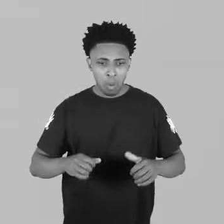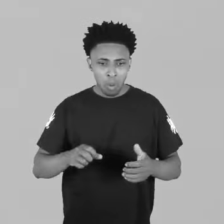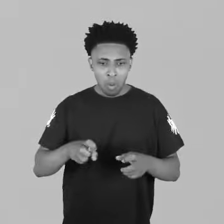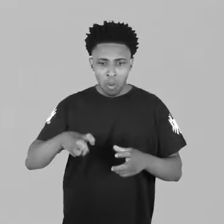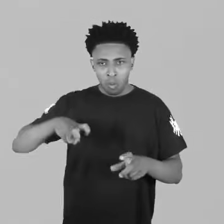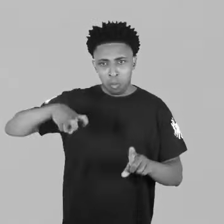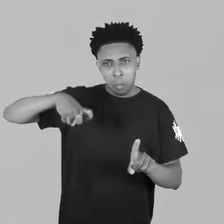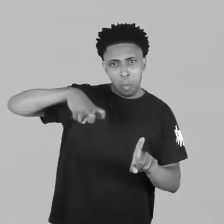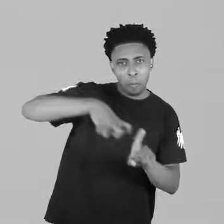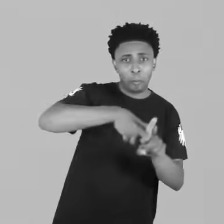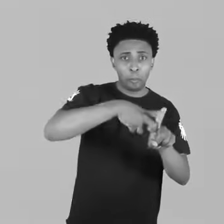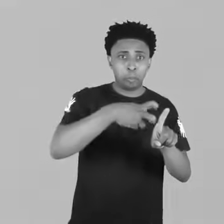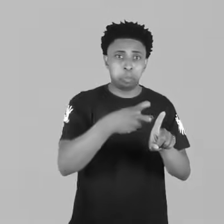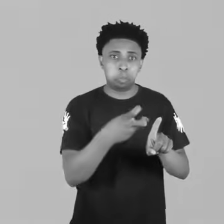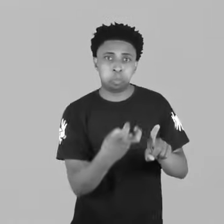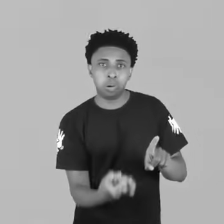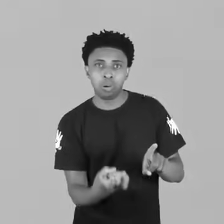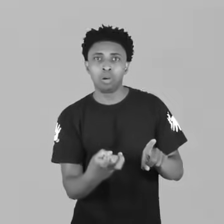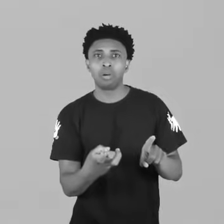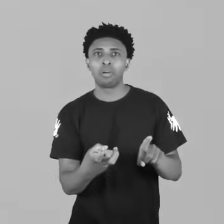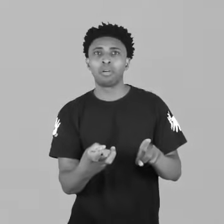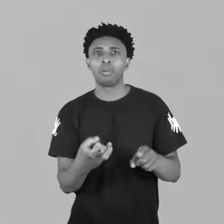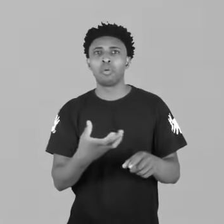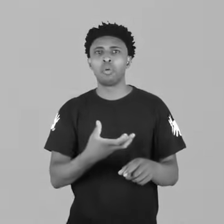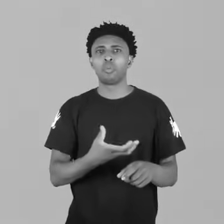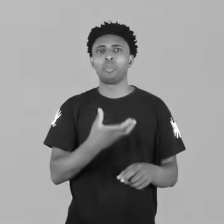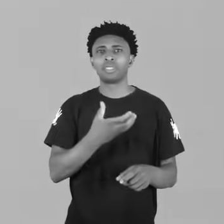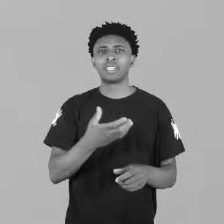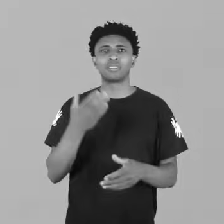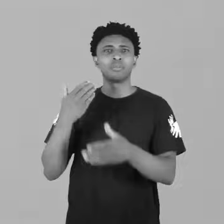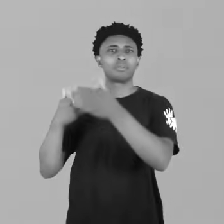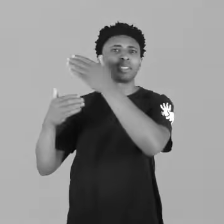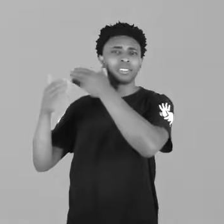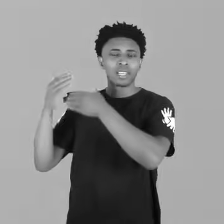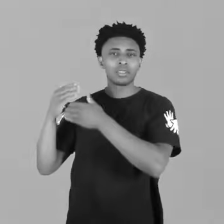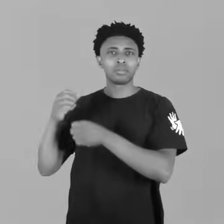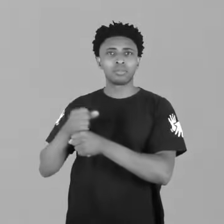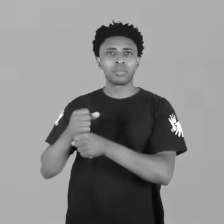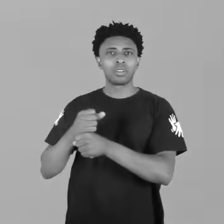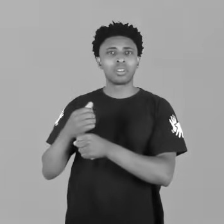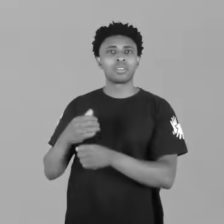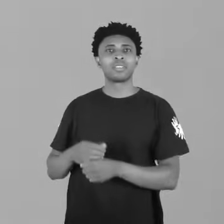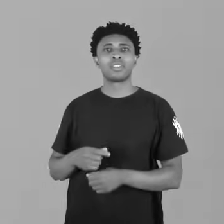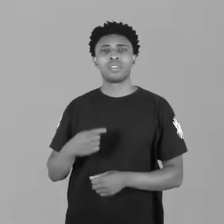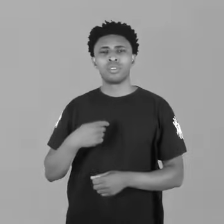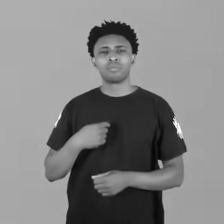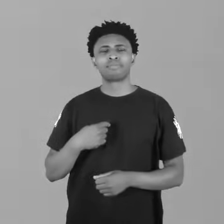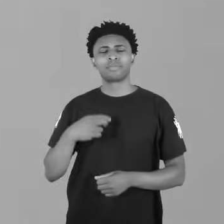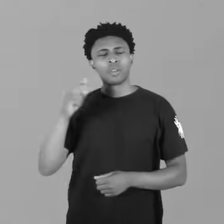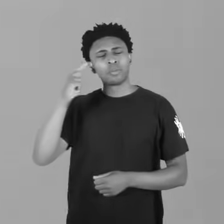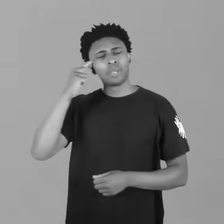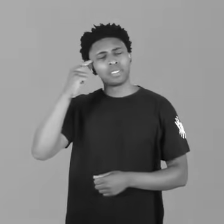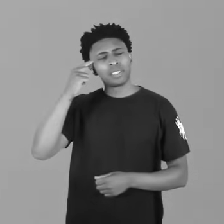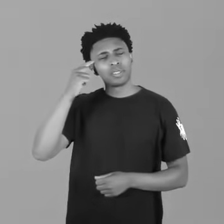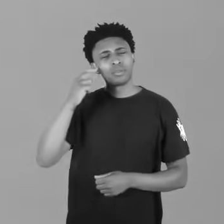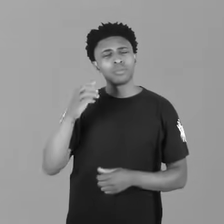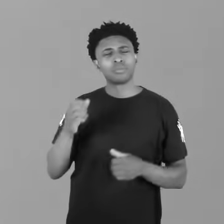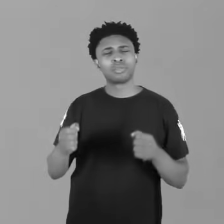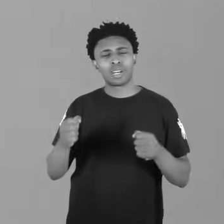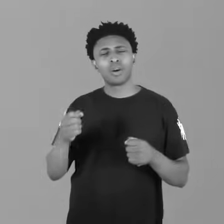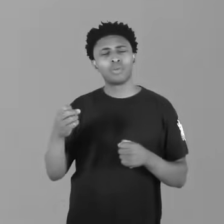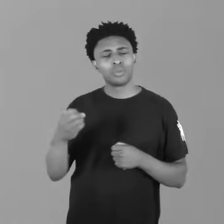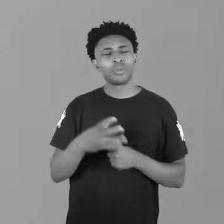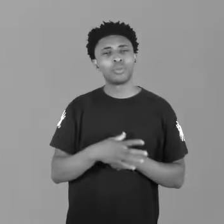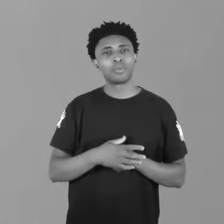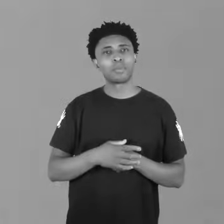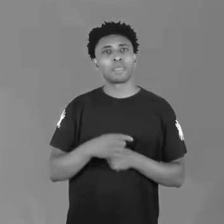dezembro de 2022, aí que tive mais fé para ir atrás de um carro para mim. Após 3 semanas